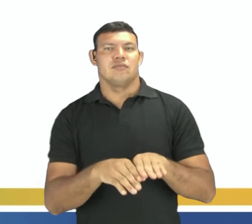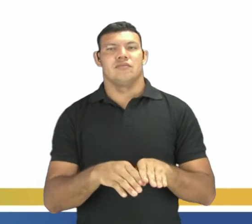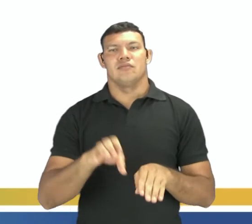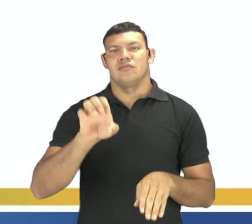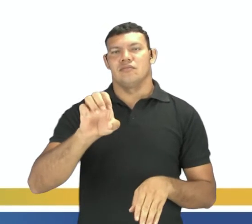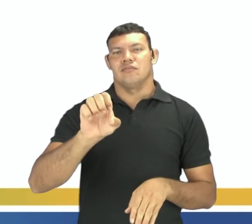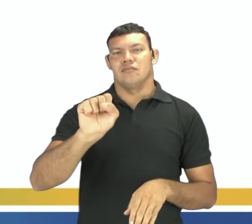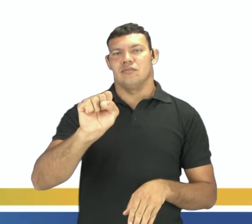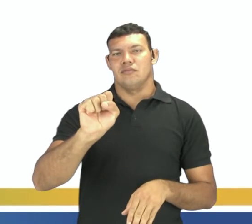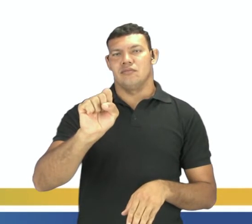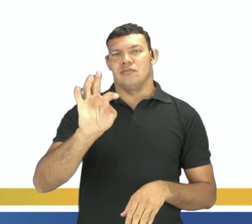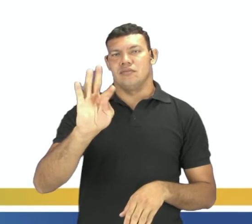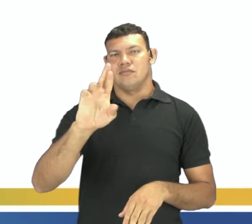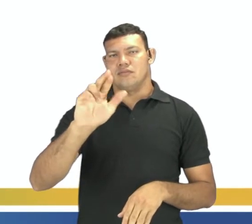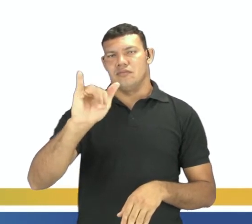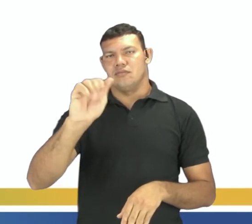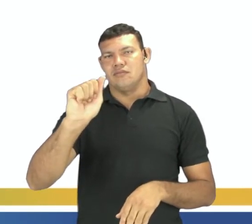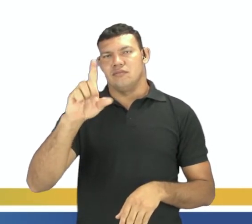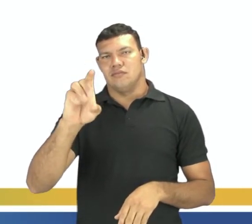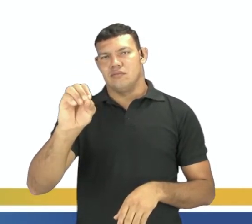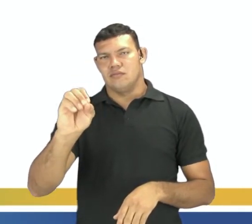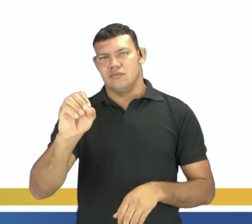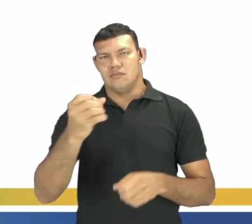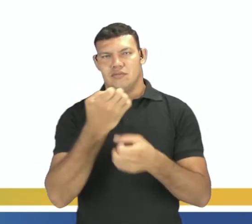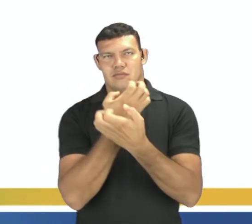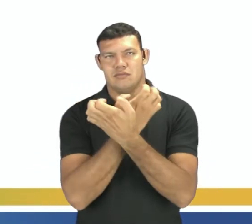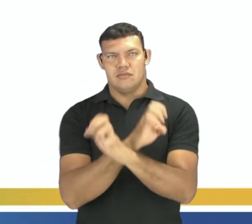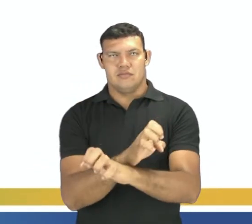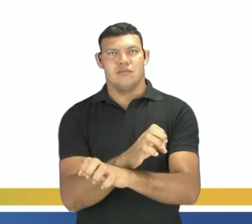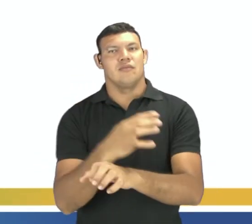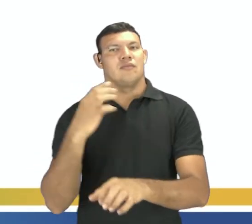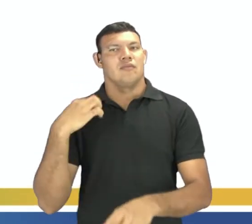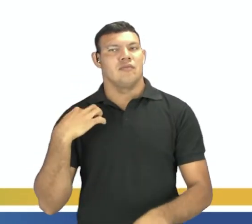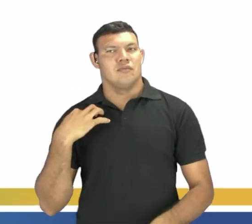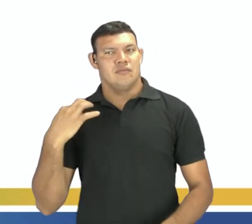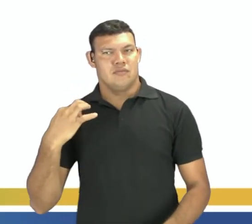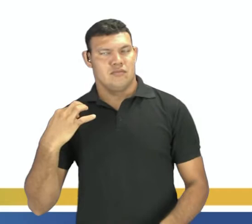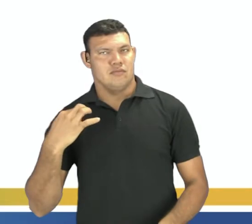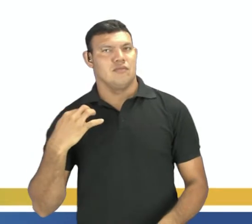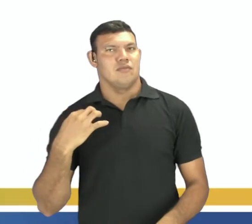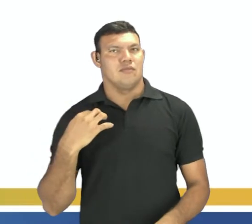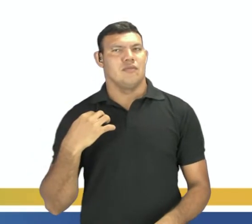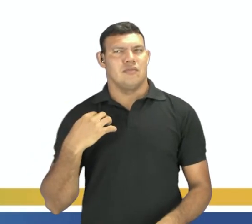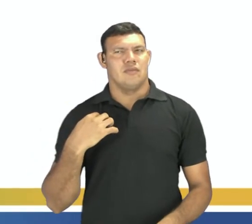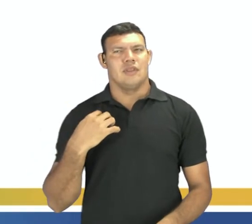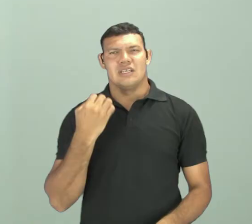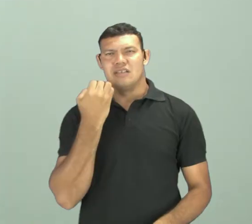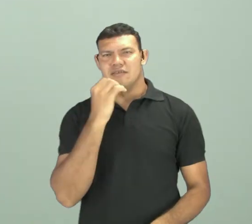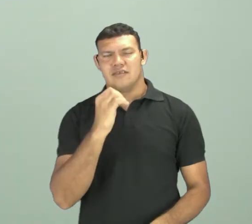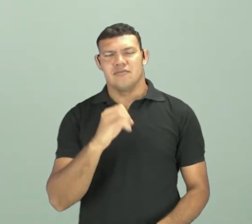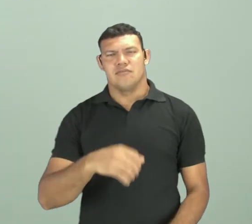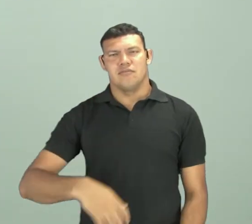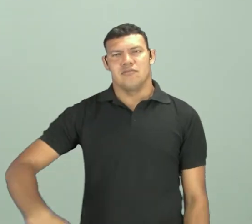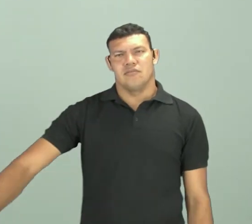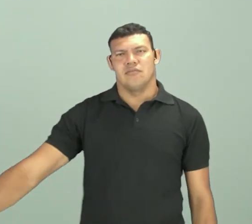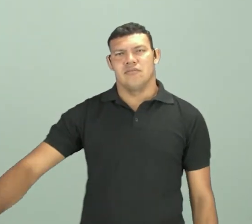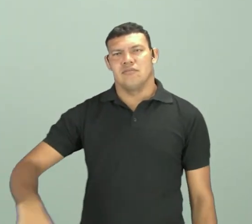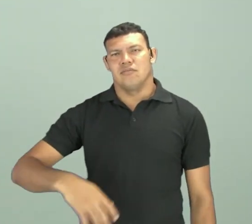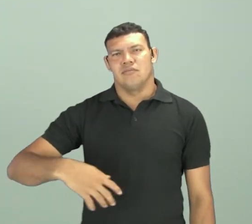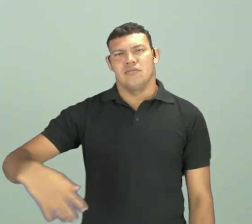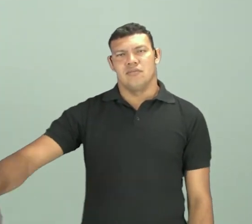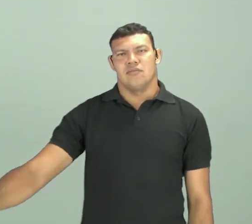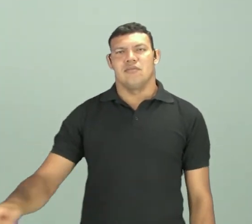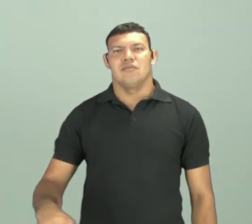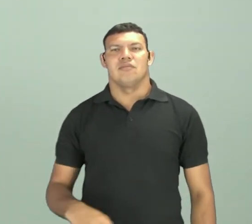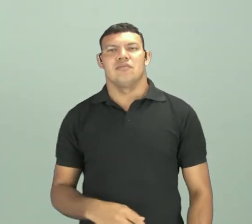estriado esquelético, né, que ele tem uma contração voluntária. Então, quando você move um braço, move a parte do seu